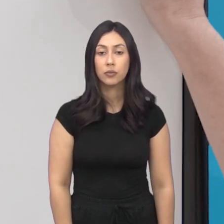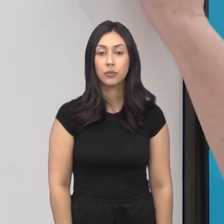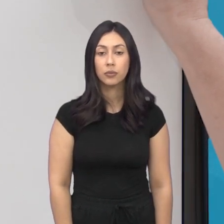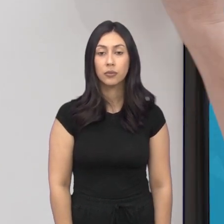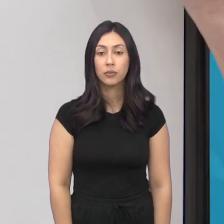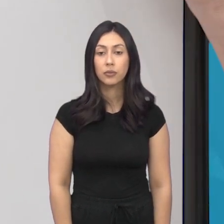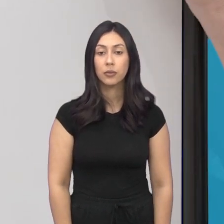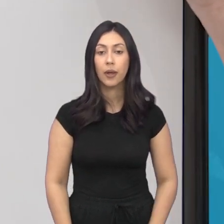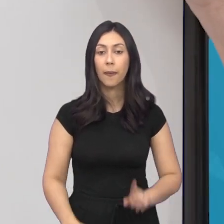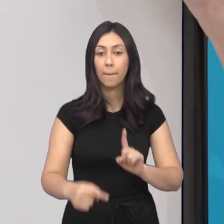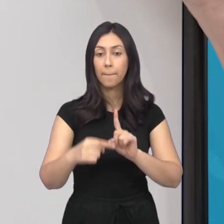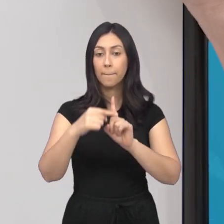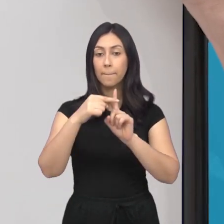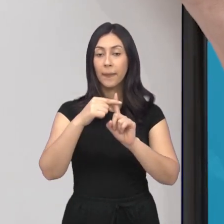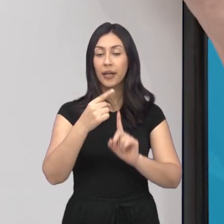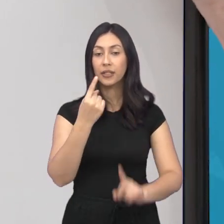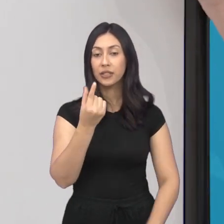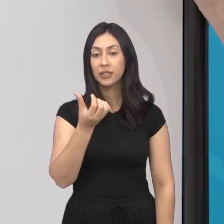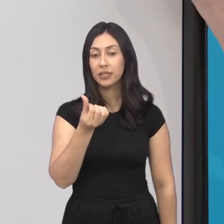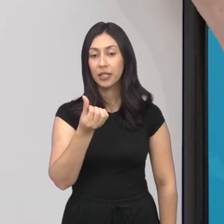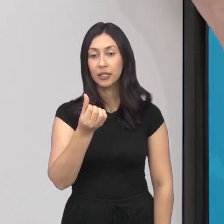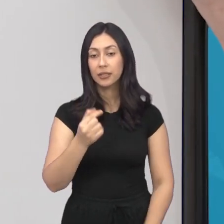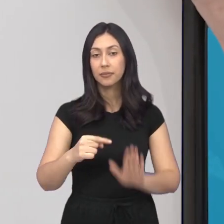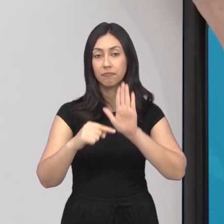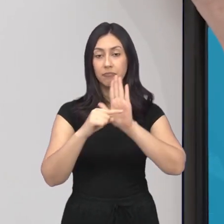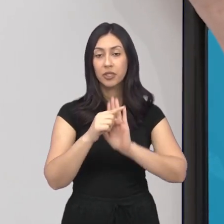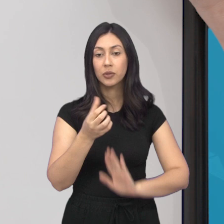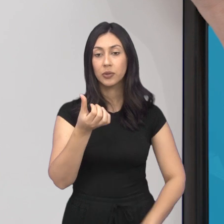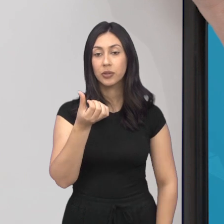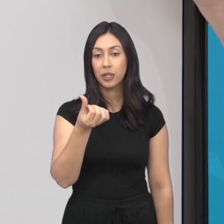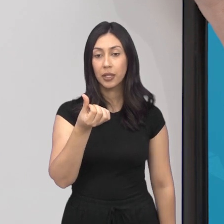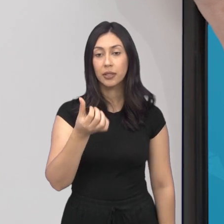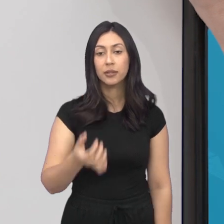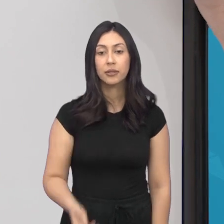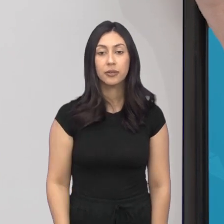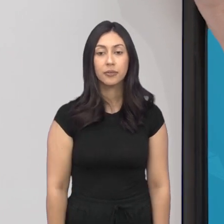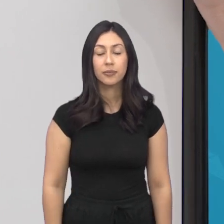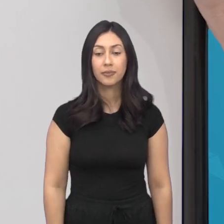mais 16, menos 6.